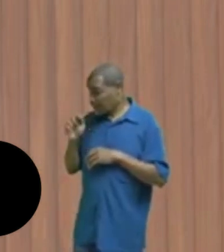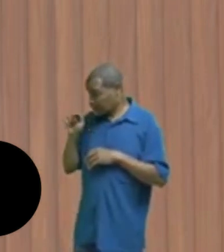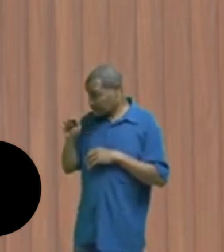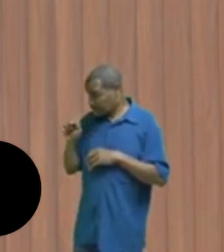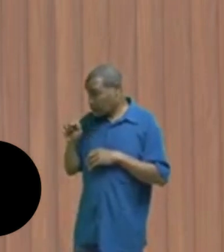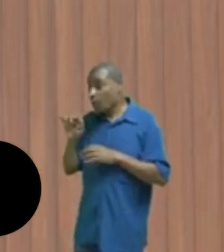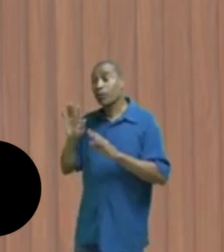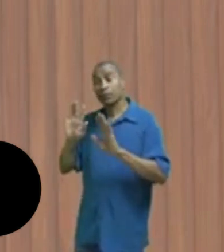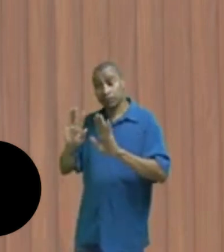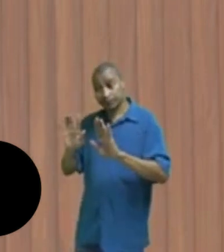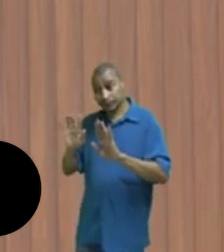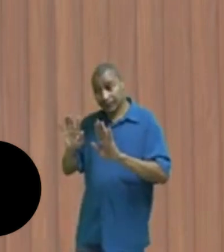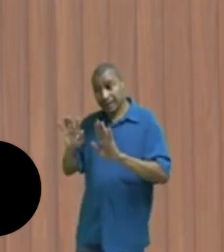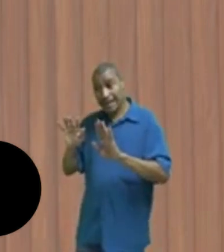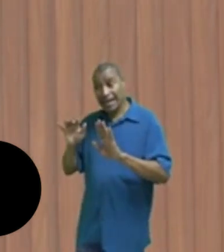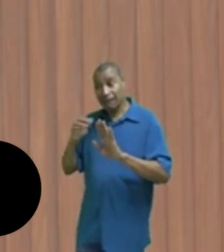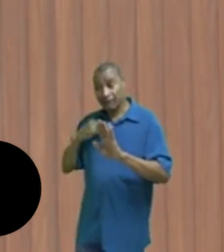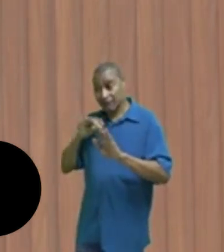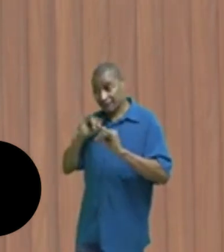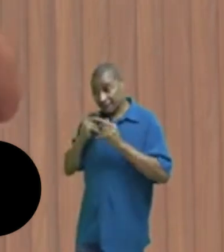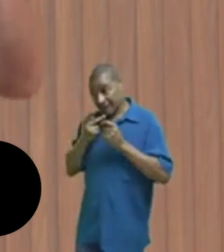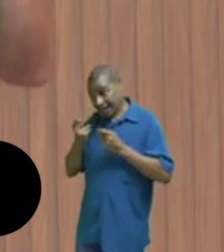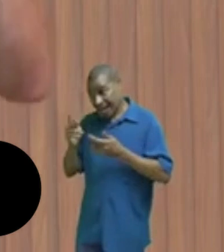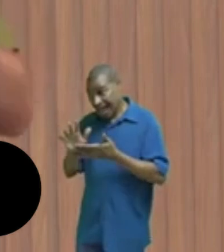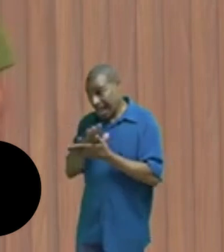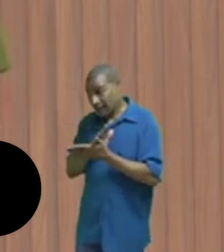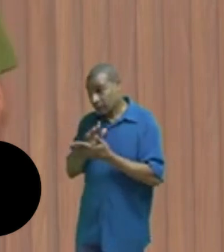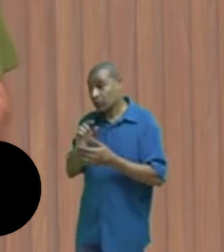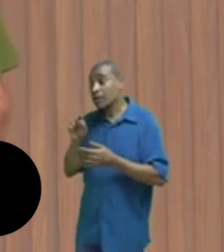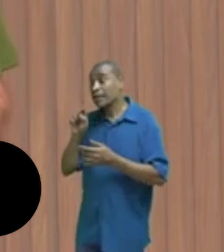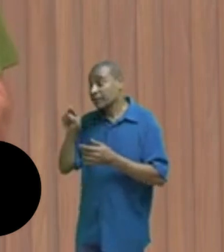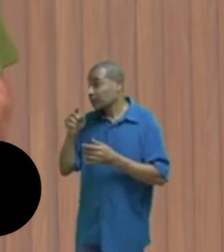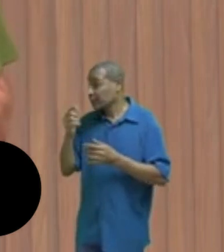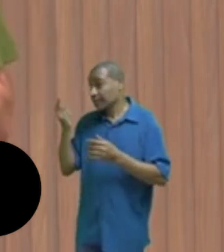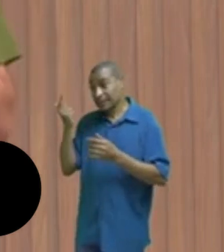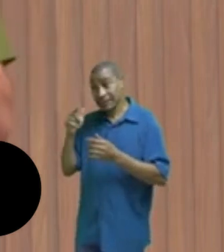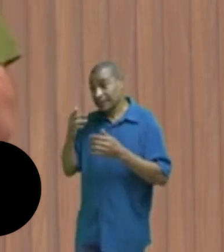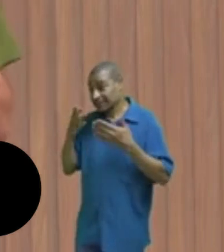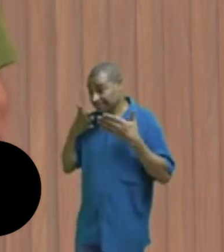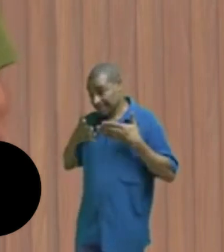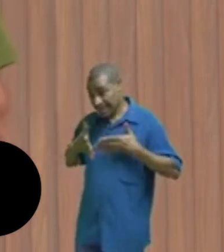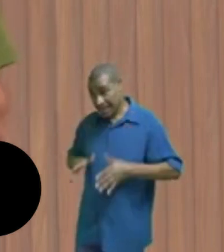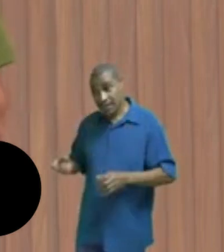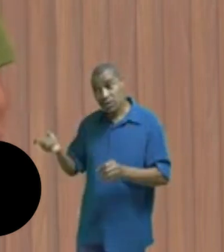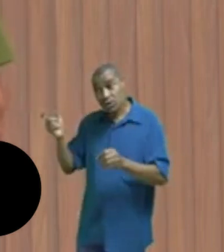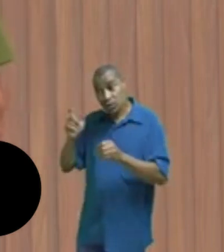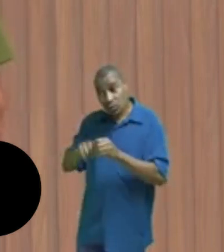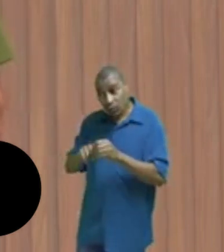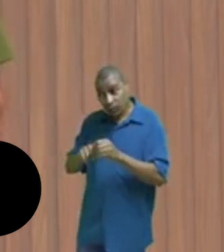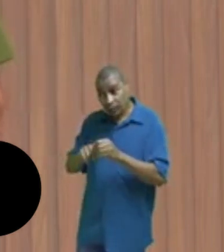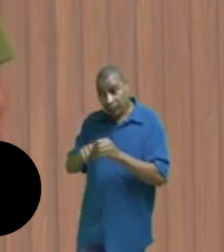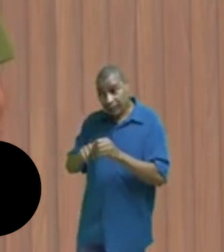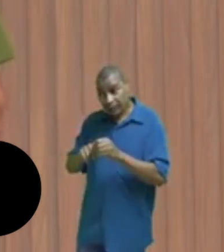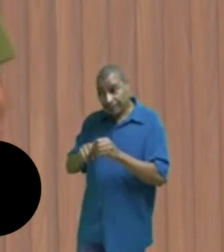ninguém sabia, só eu sei. Quem não nascer de novo não pode ver o reino de Deus.